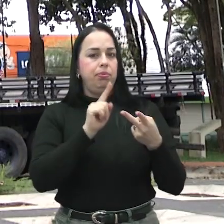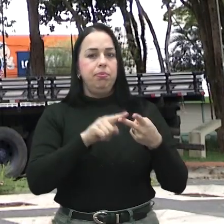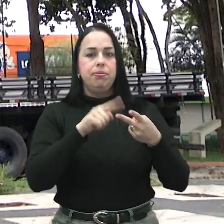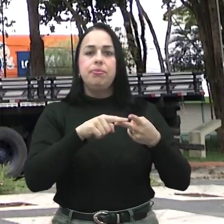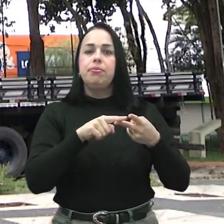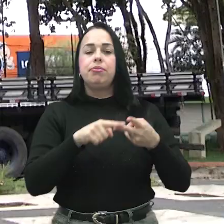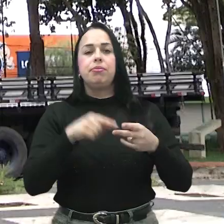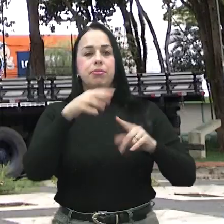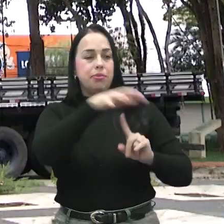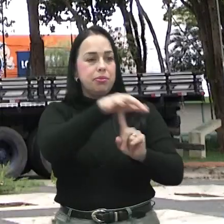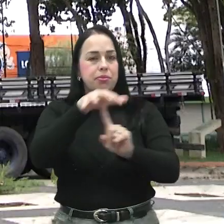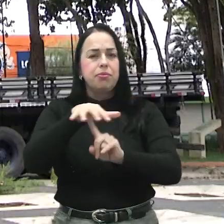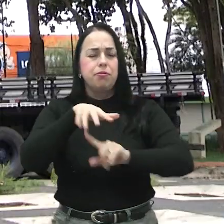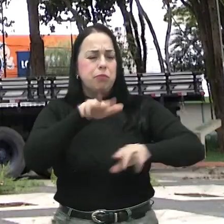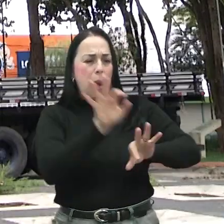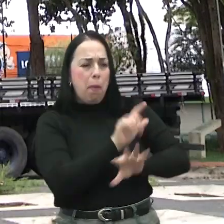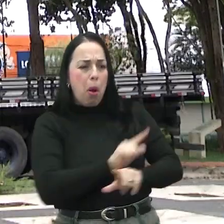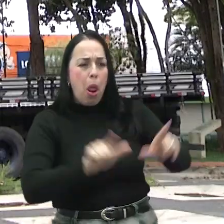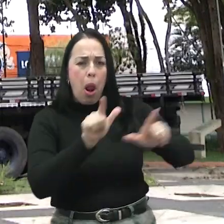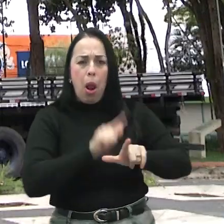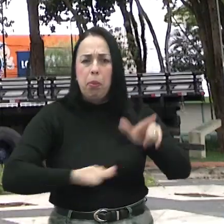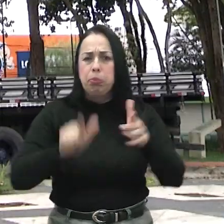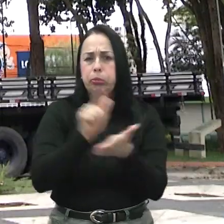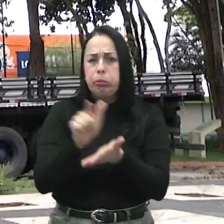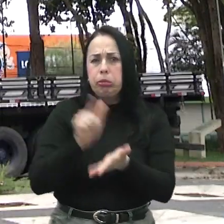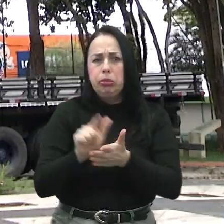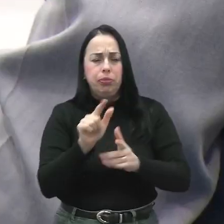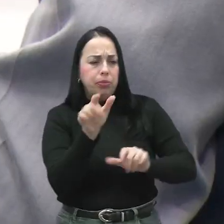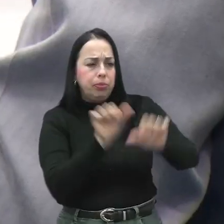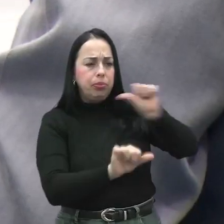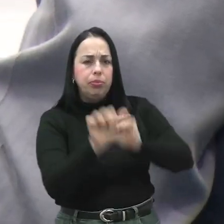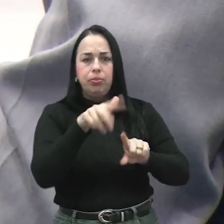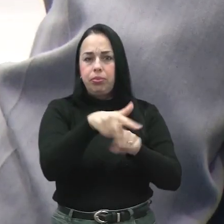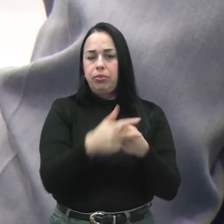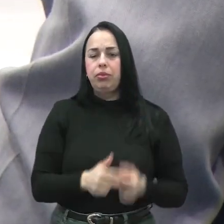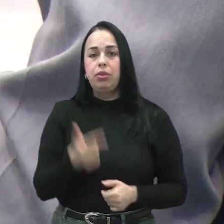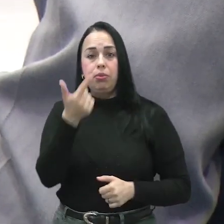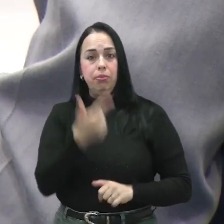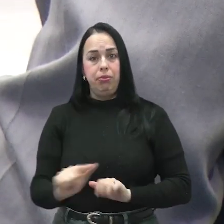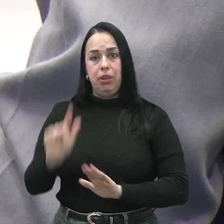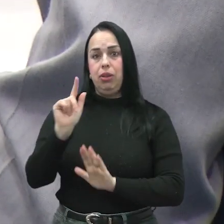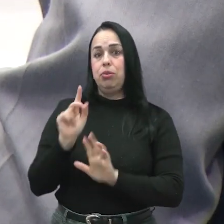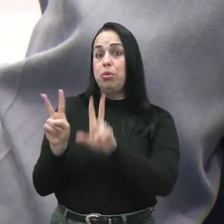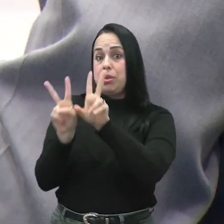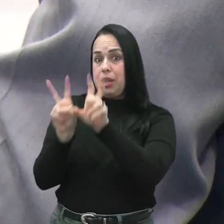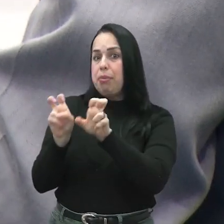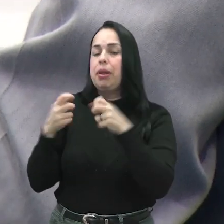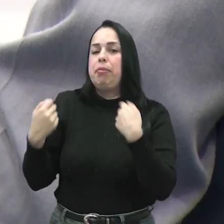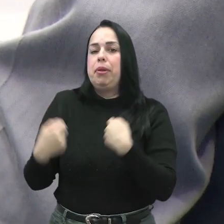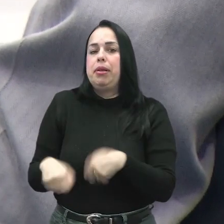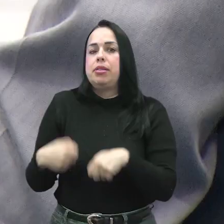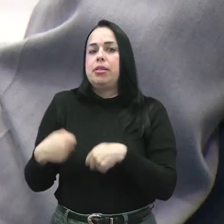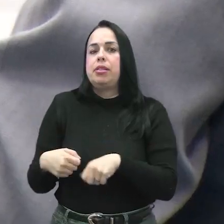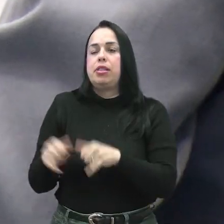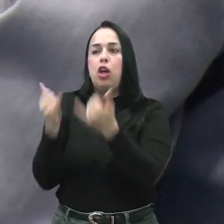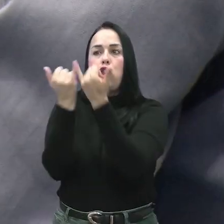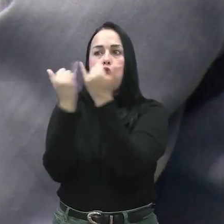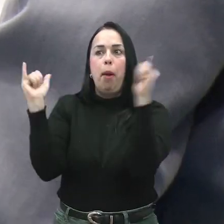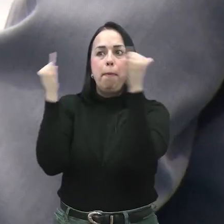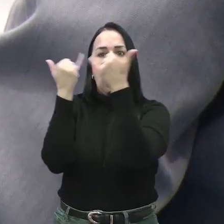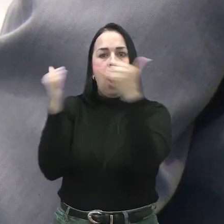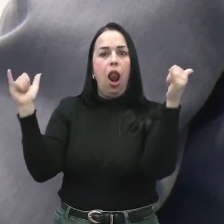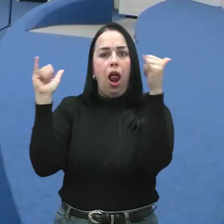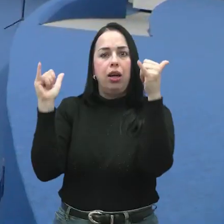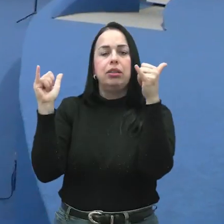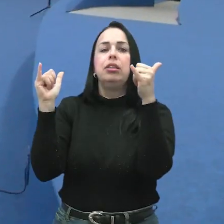em ruas, praças, calçadas e playgrounds da cidade. Outros temas indicavam a necessidade de recolher fiações elétricas